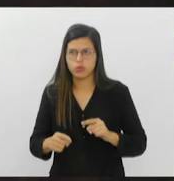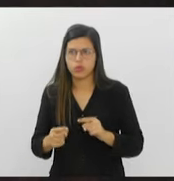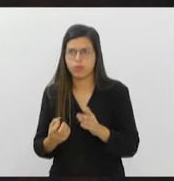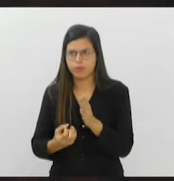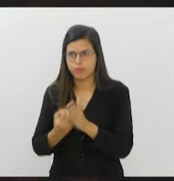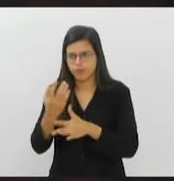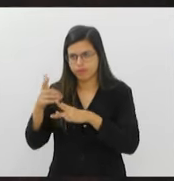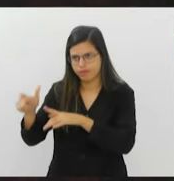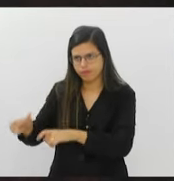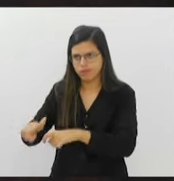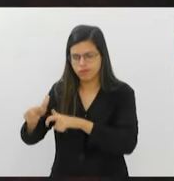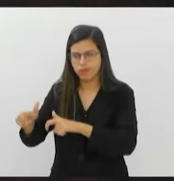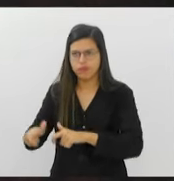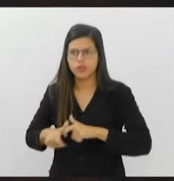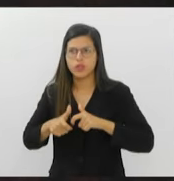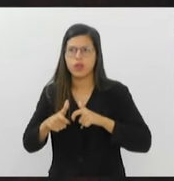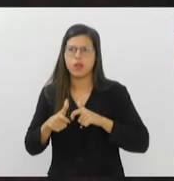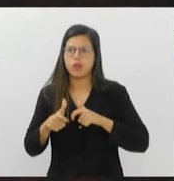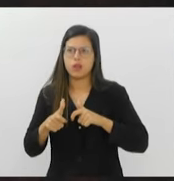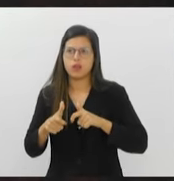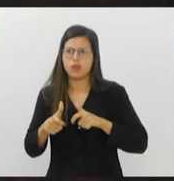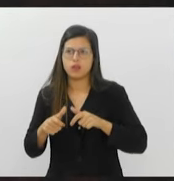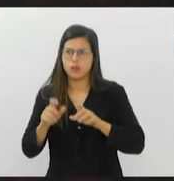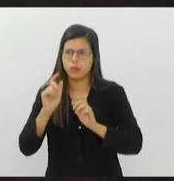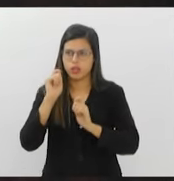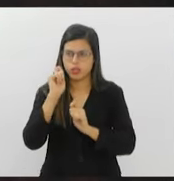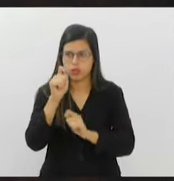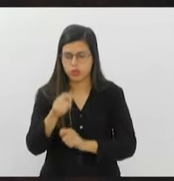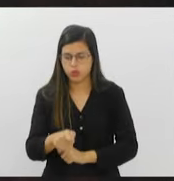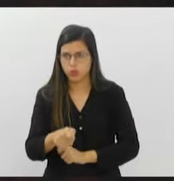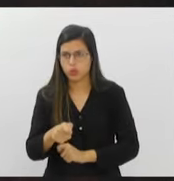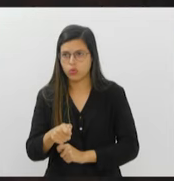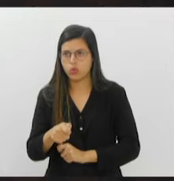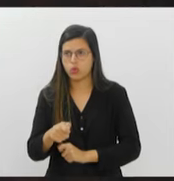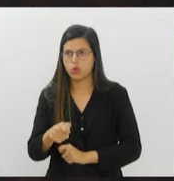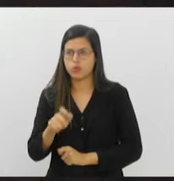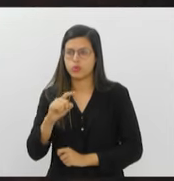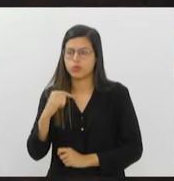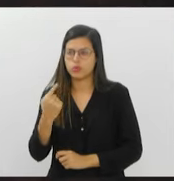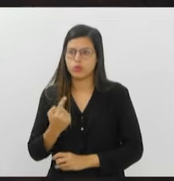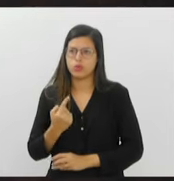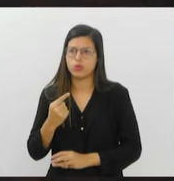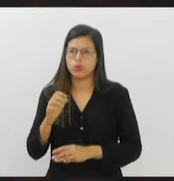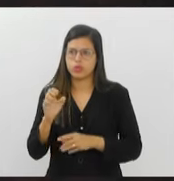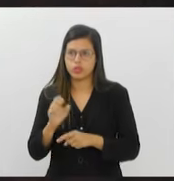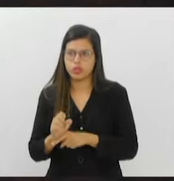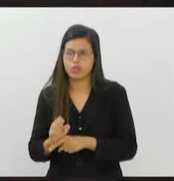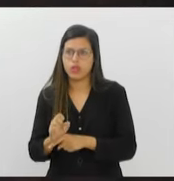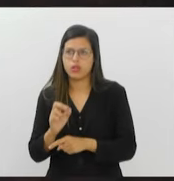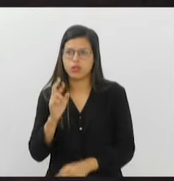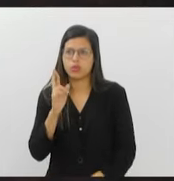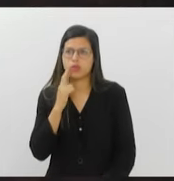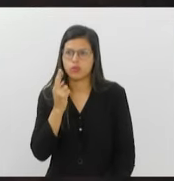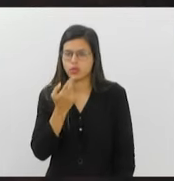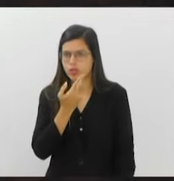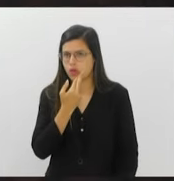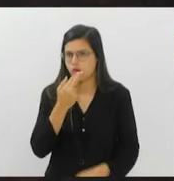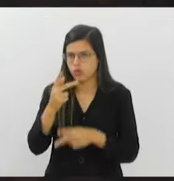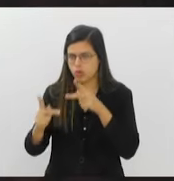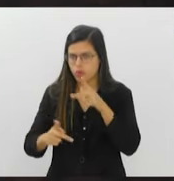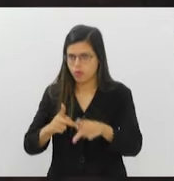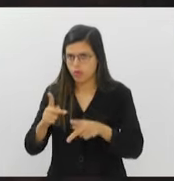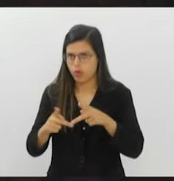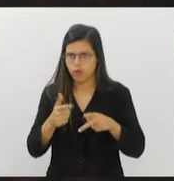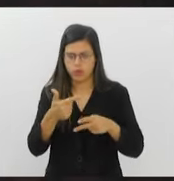rurais, agricultores e pescadores de nosso estado nos cardápios de entidades públicas e dá outras